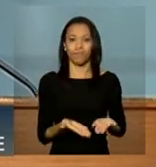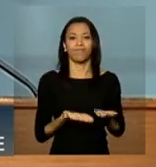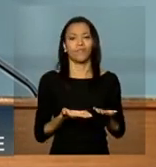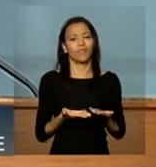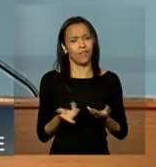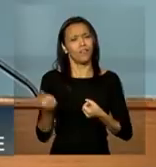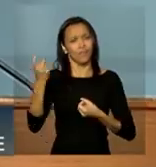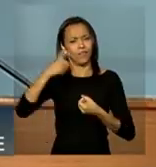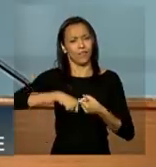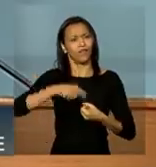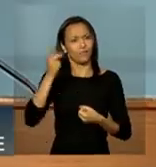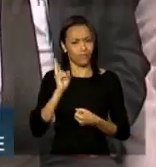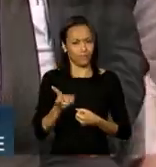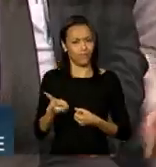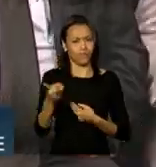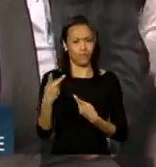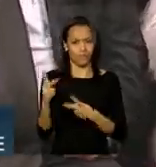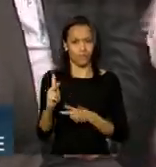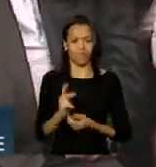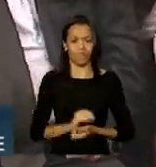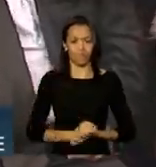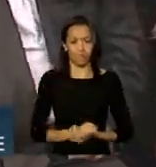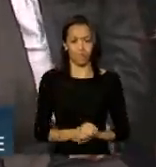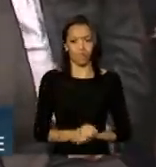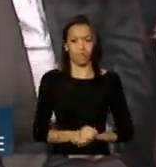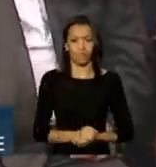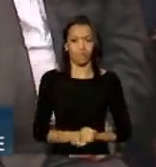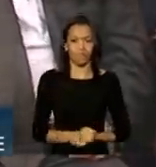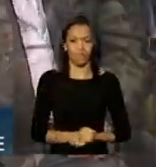e volte sempre.